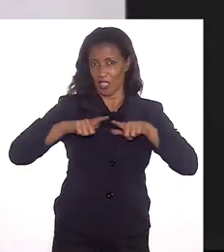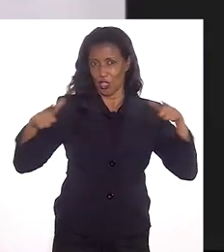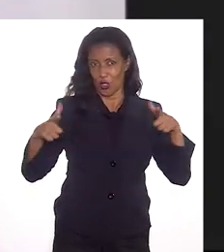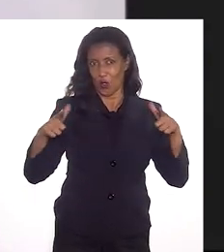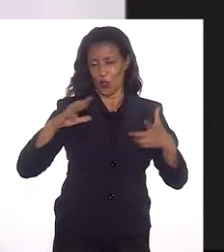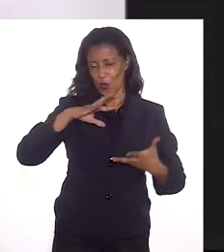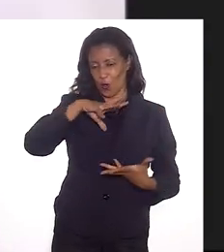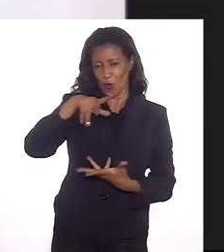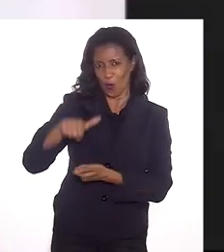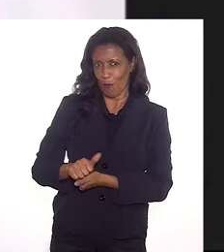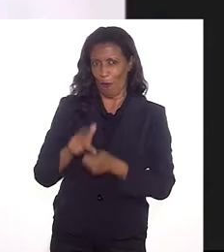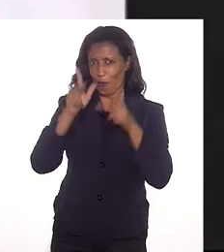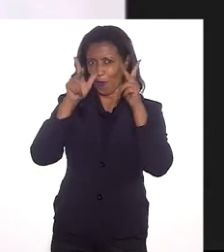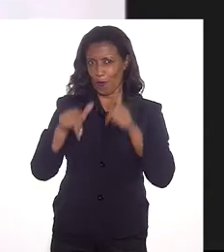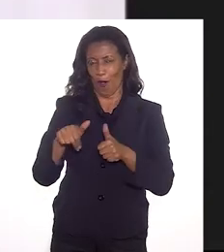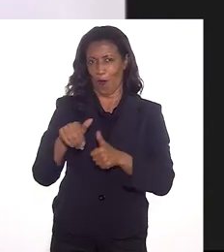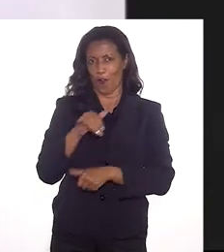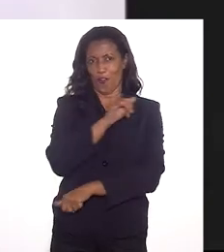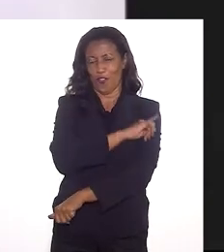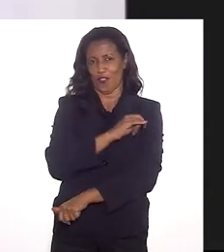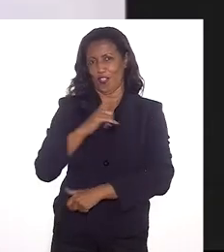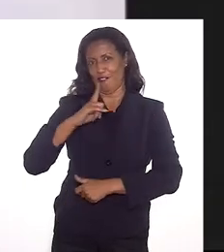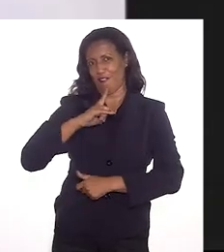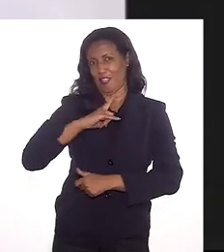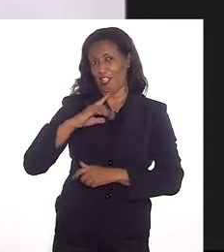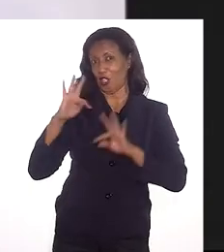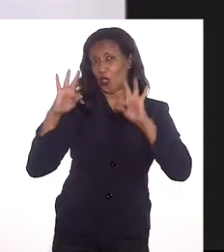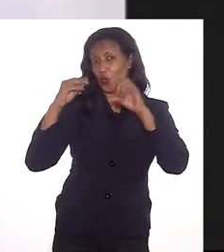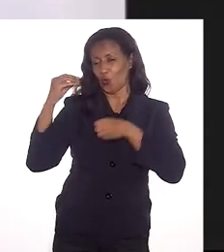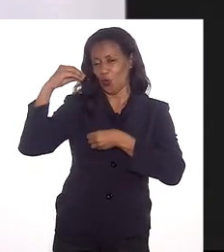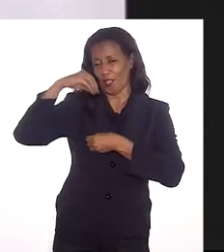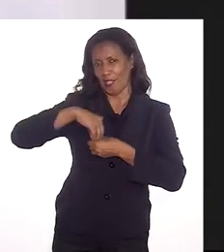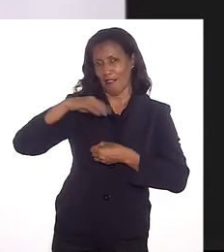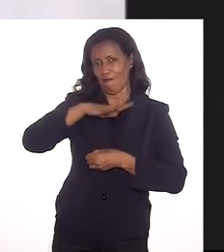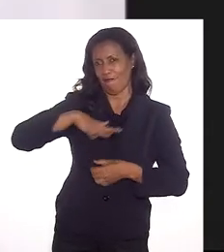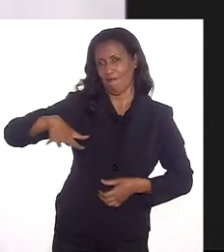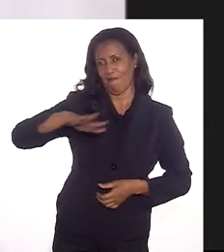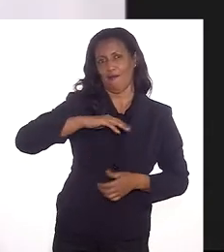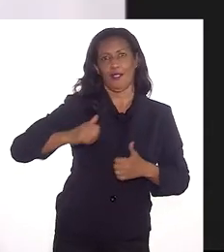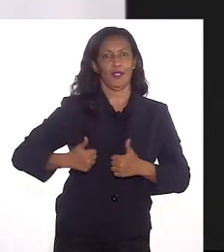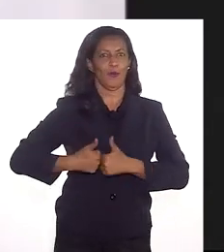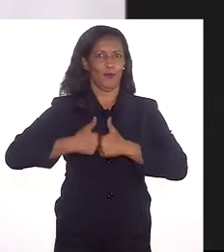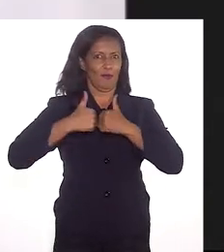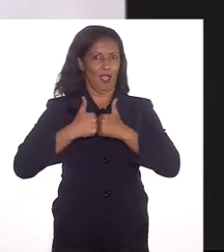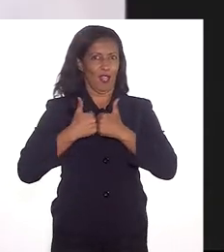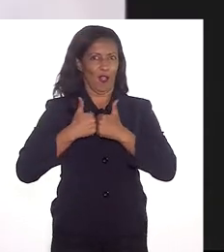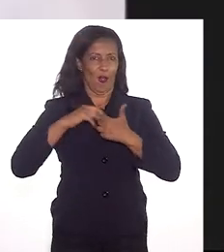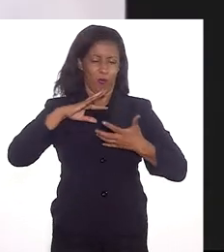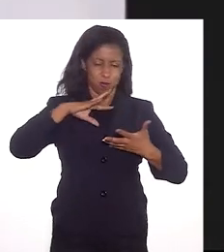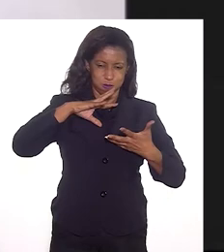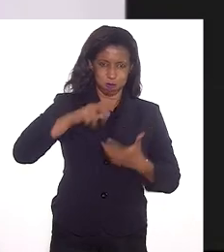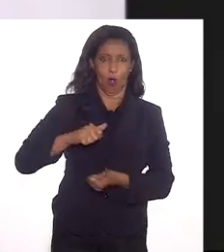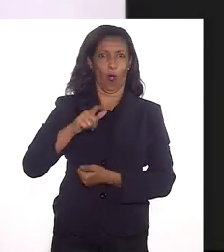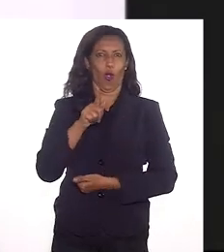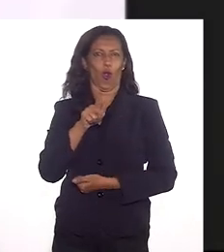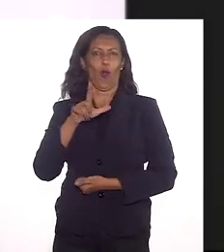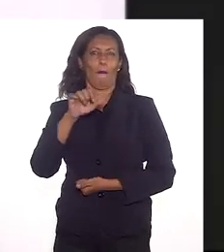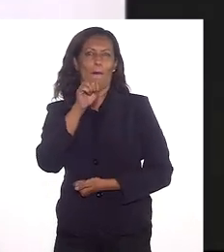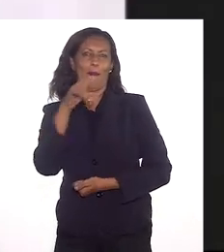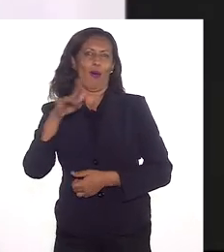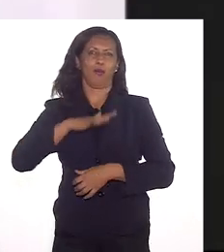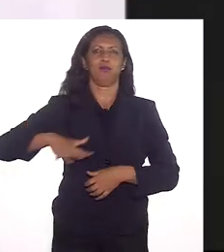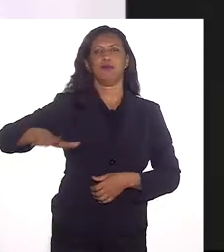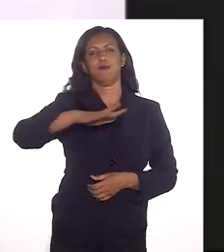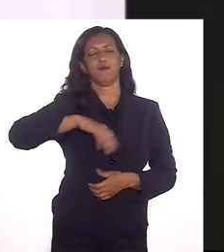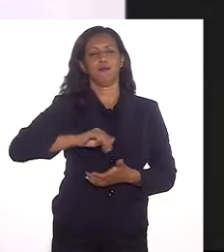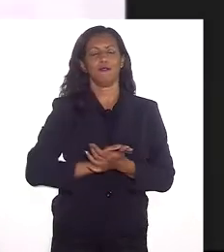global como o Web Summit, como o Rio de Janeiro tem. A gente tem tudo aqui para ser o melhor evento global deles aqui,